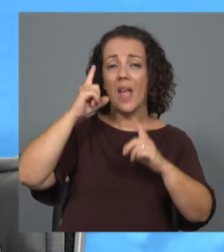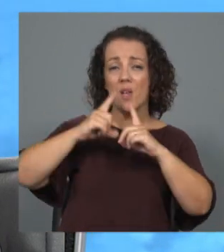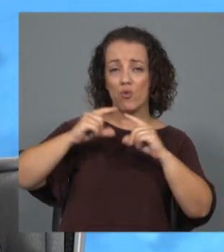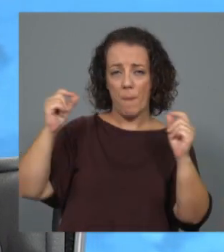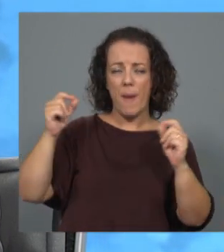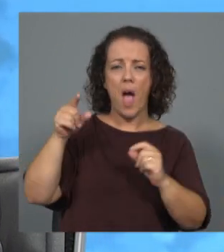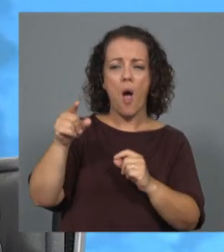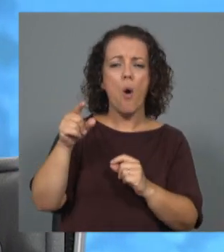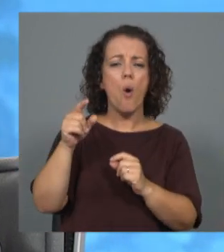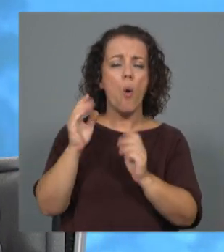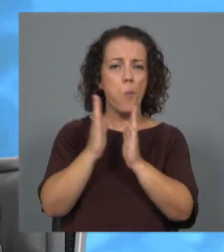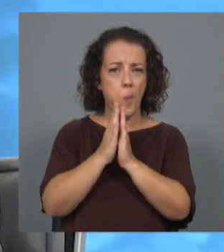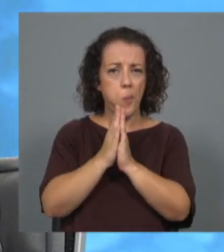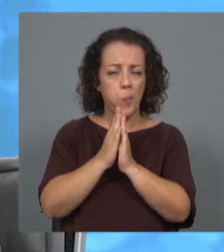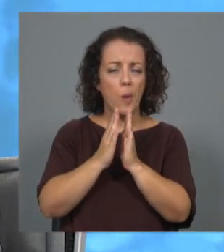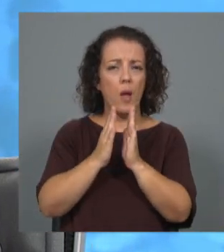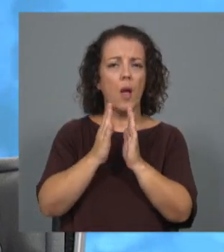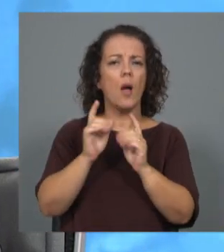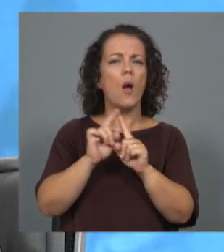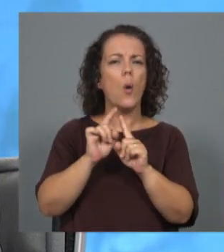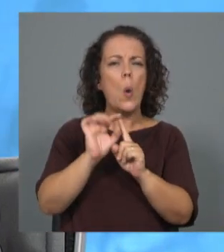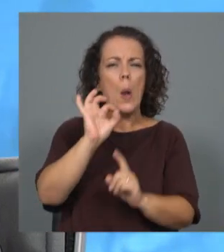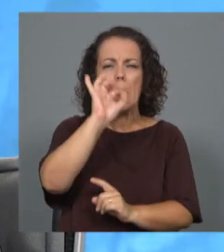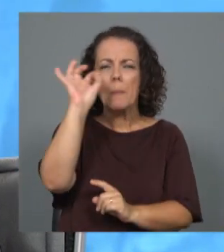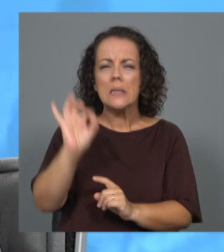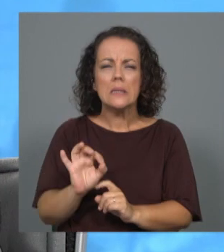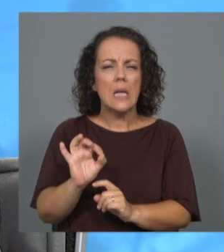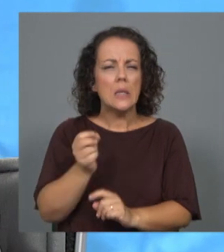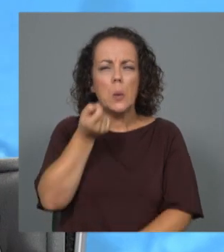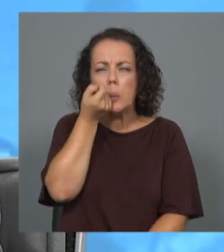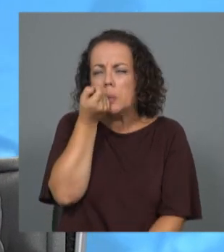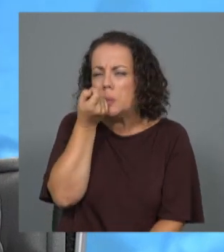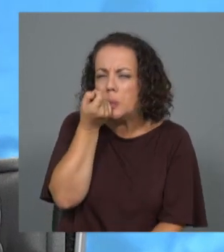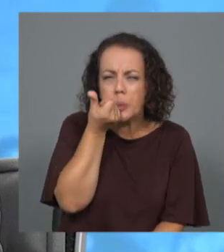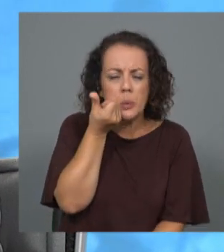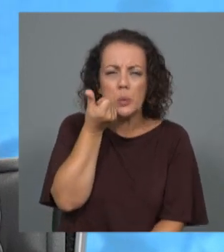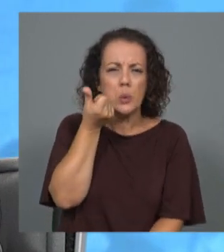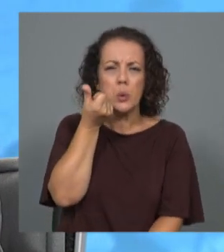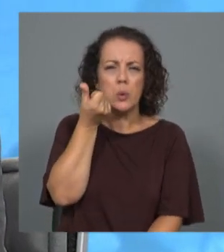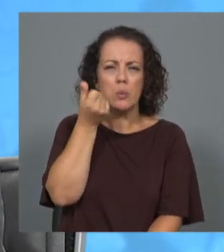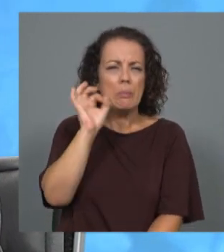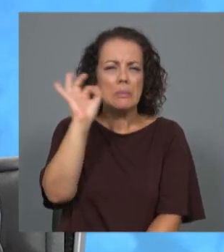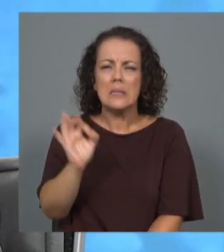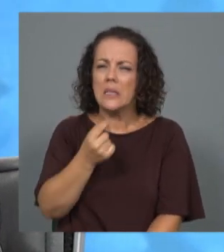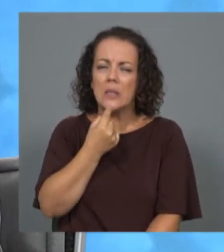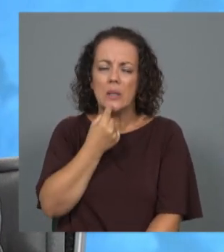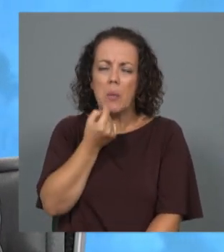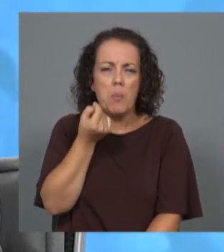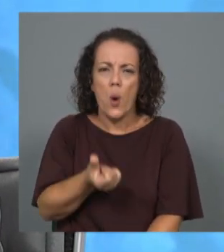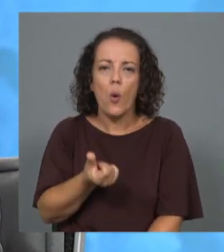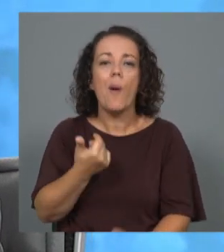irrisória. É uma percentagem mínima da população. Mas é o tal